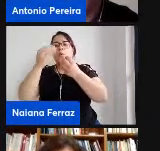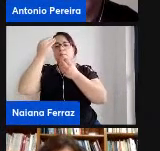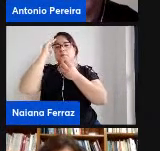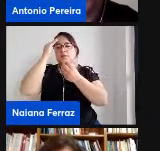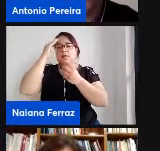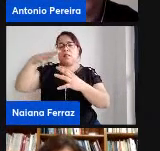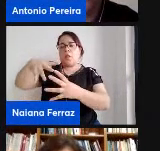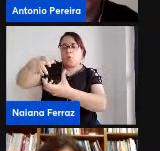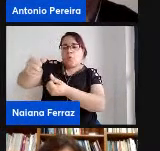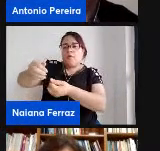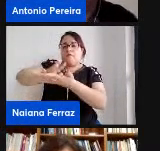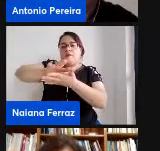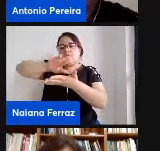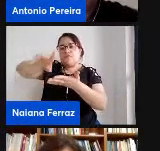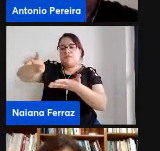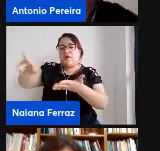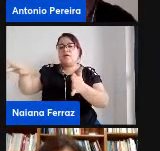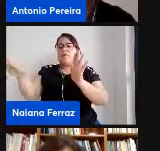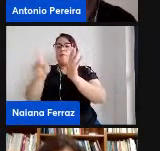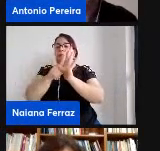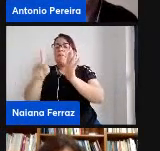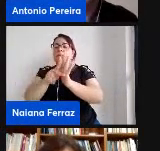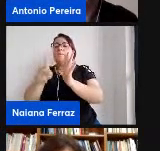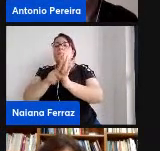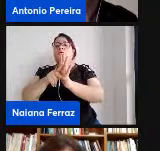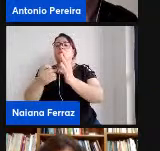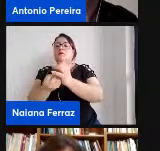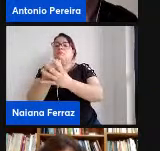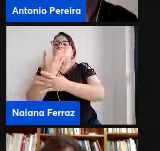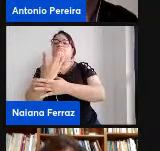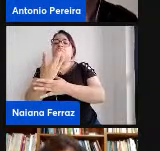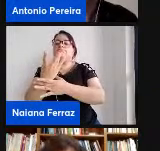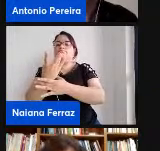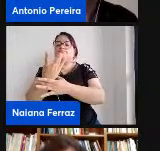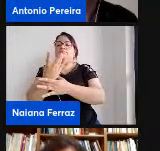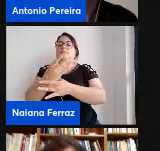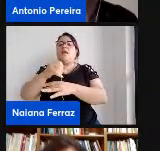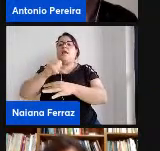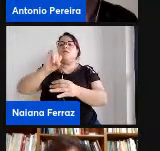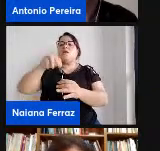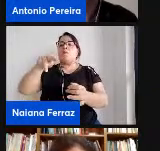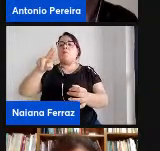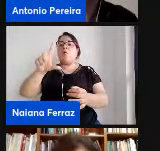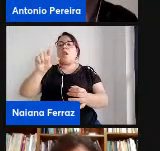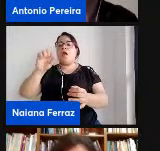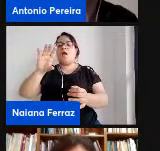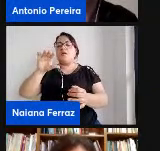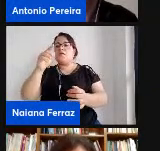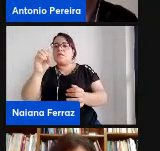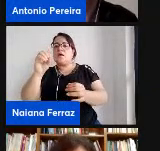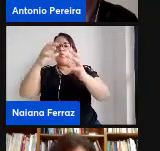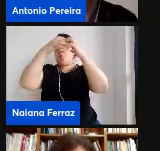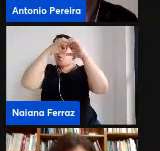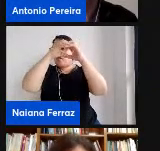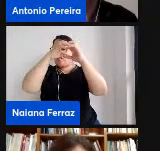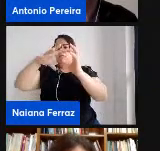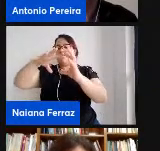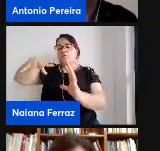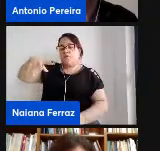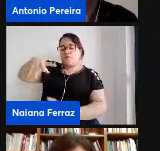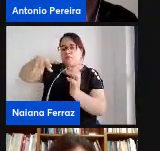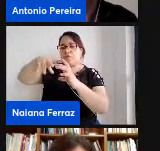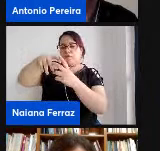a proposta da simulação do universo no nosso cérebro e outras propostas